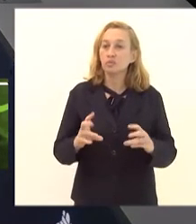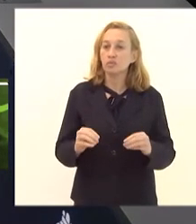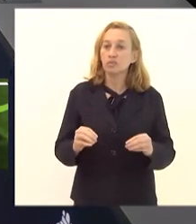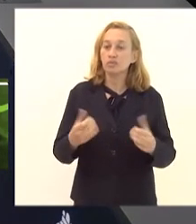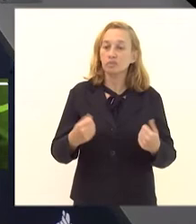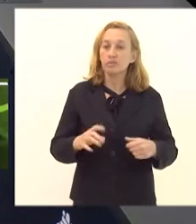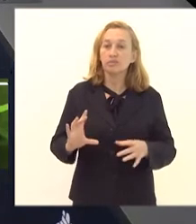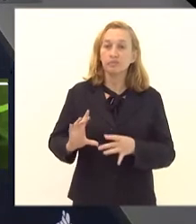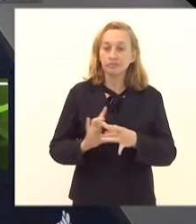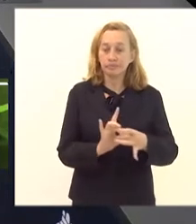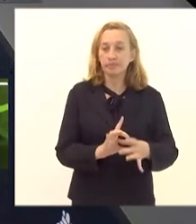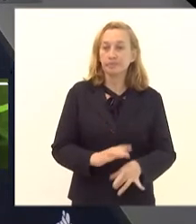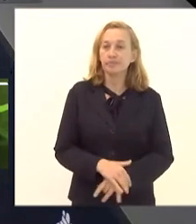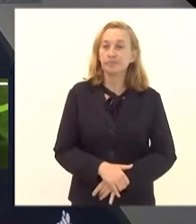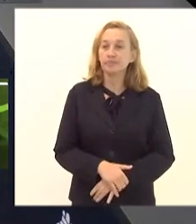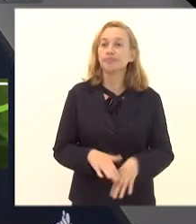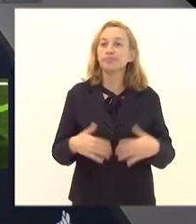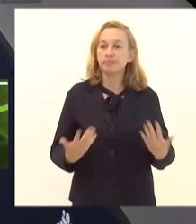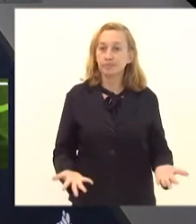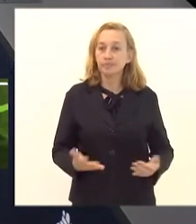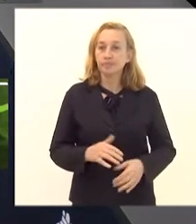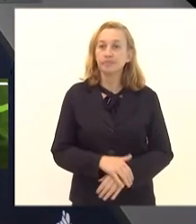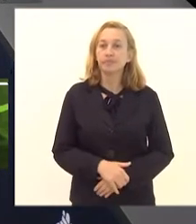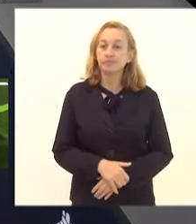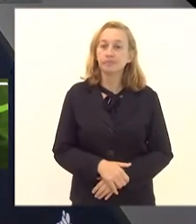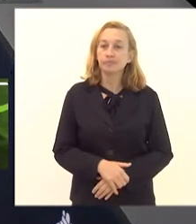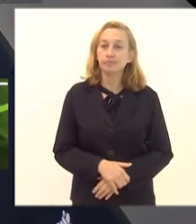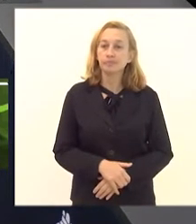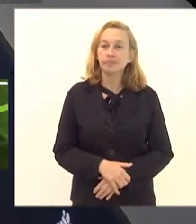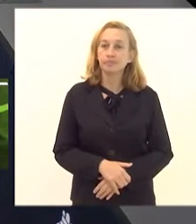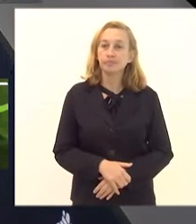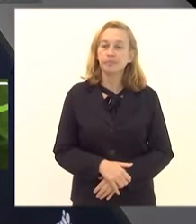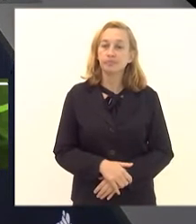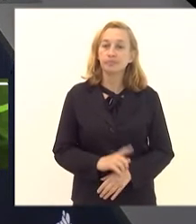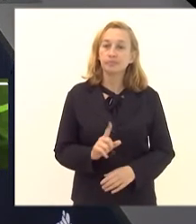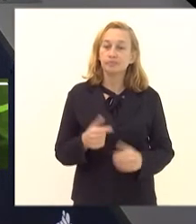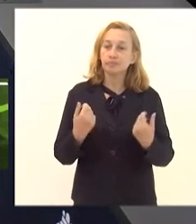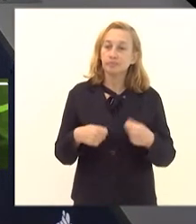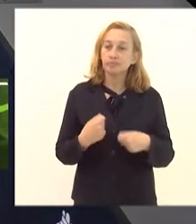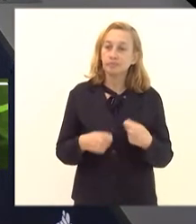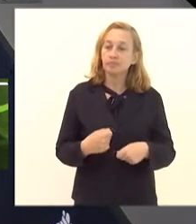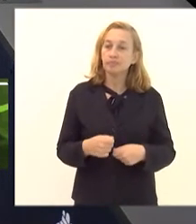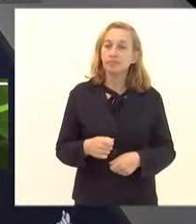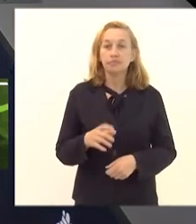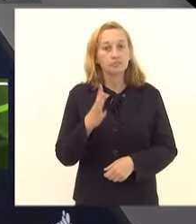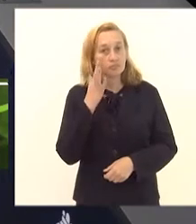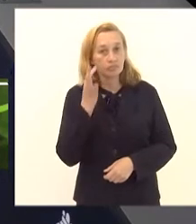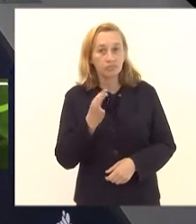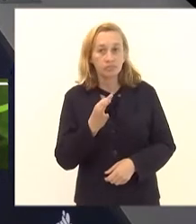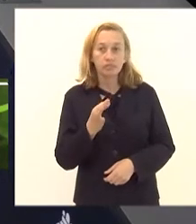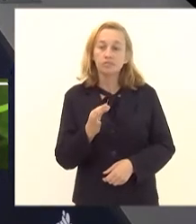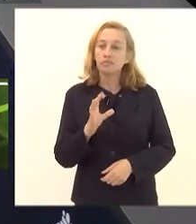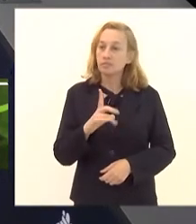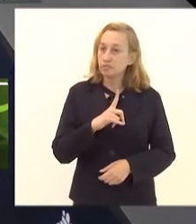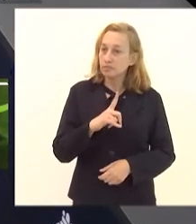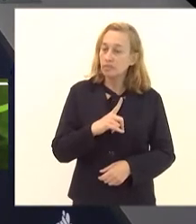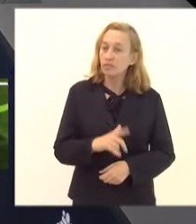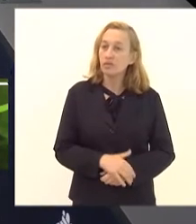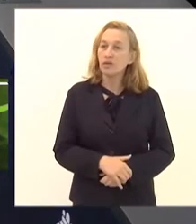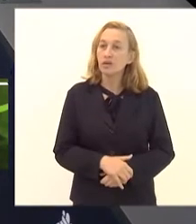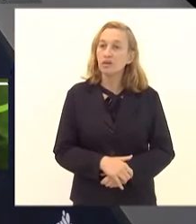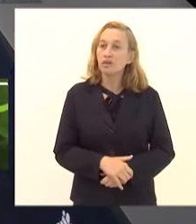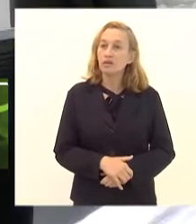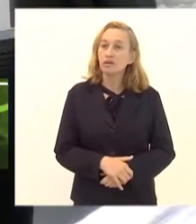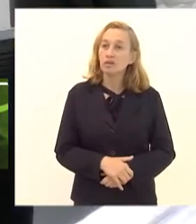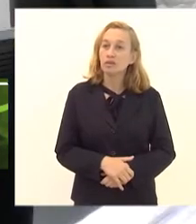Né? Então, seria necessário, se é que tem, né, que a gente tivesse assim,